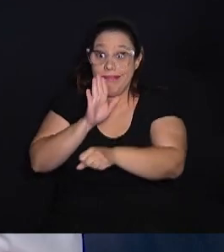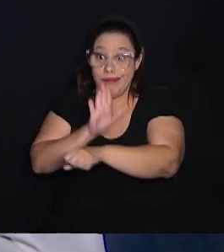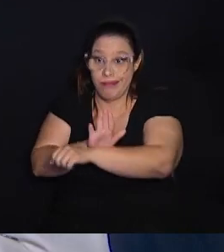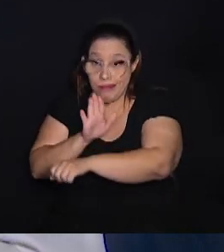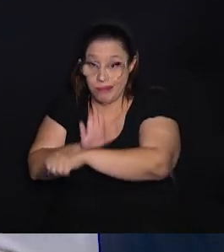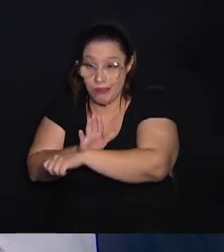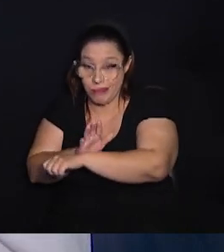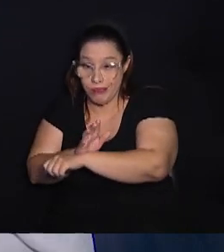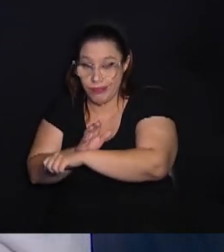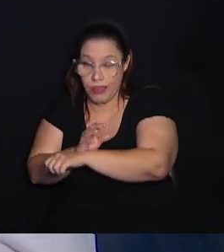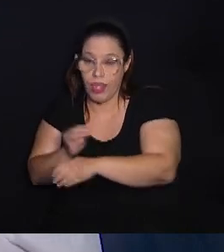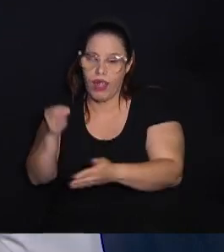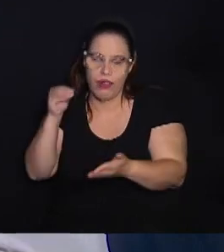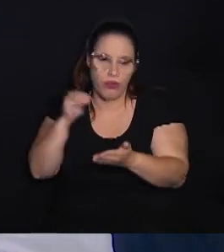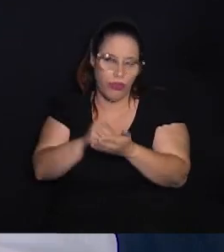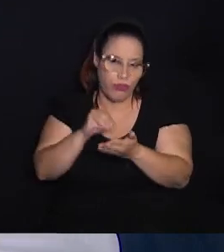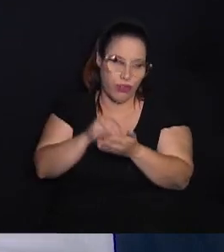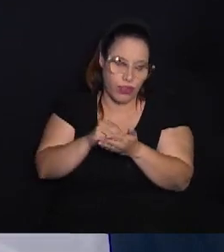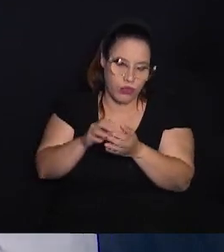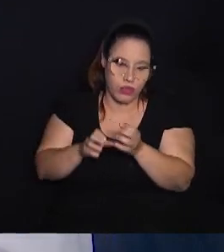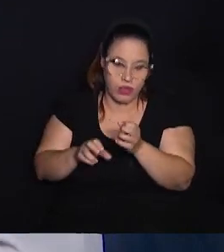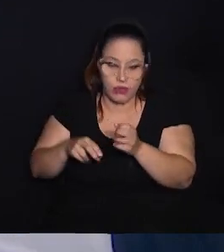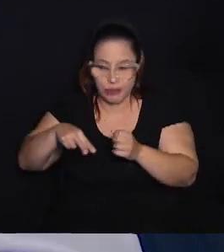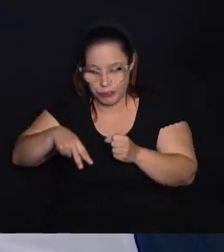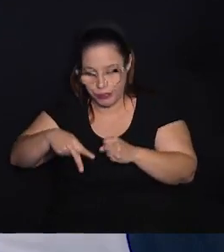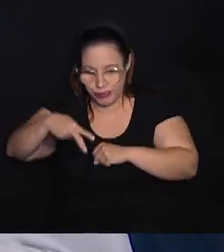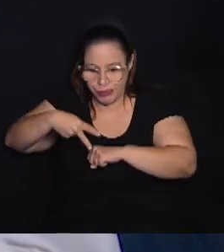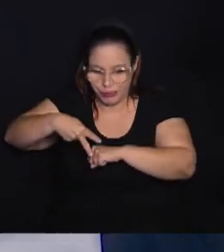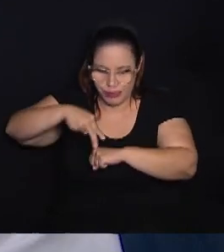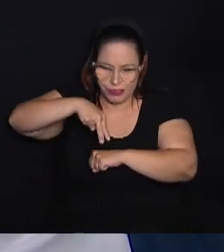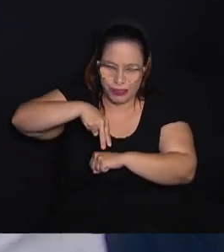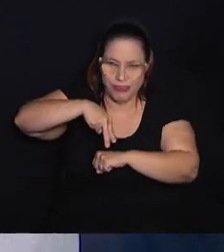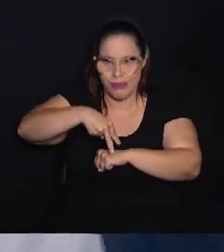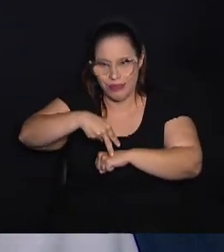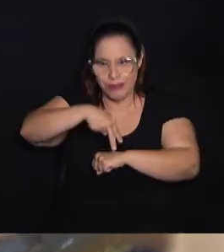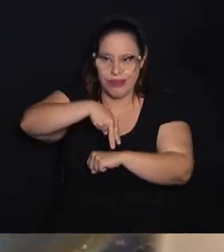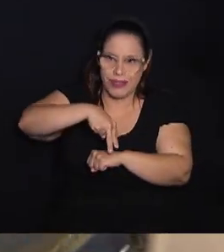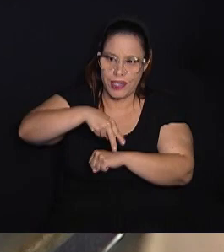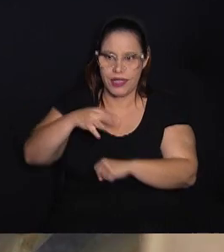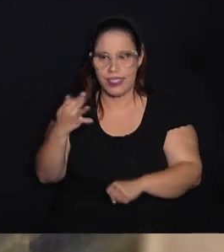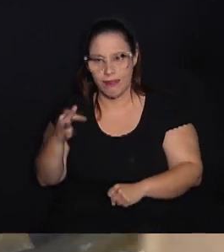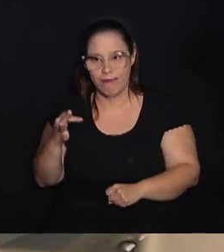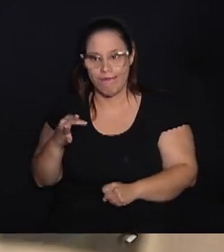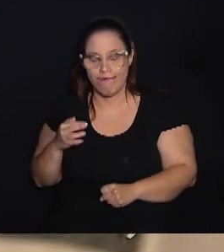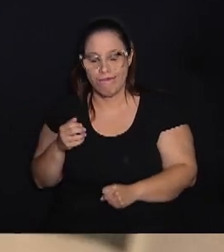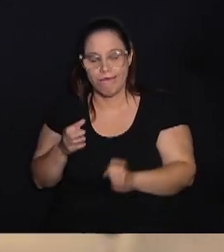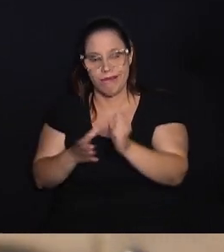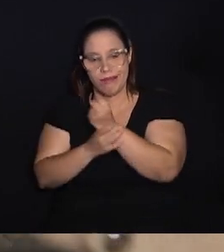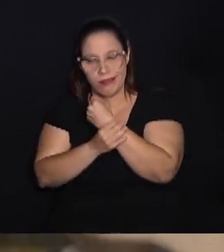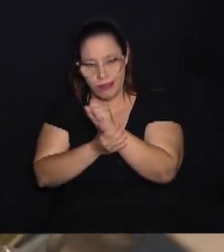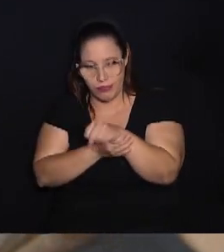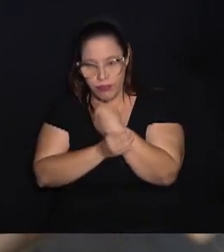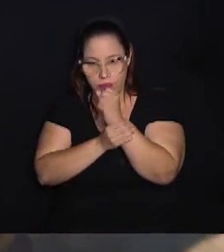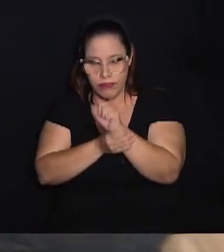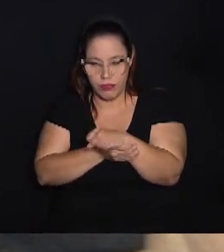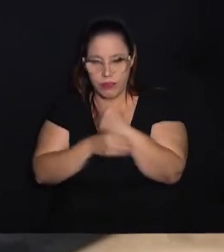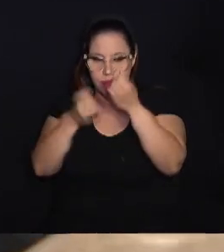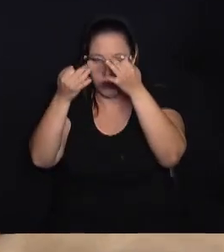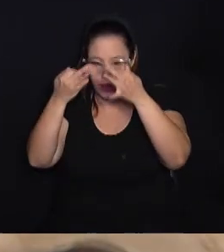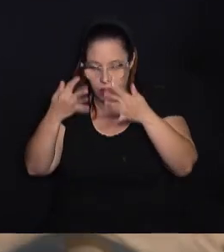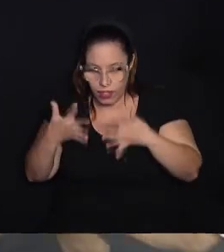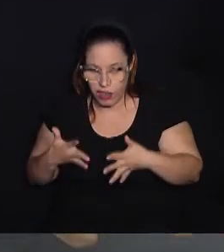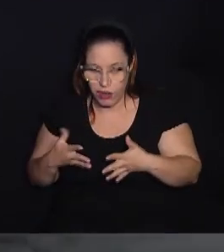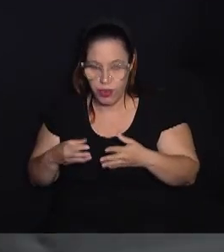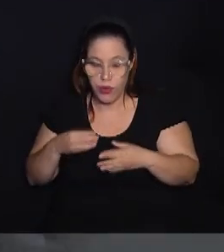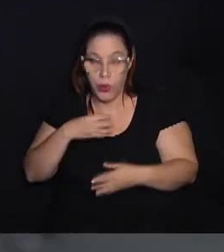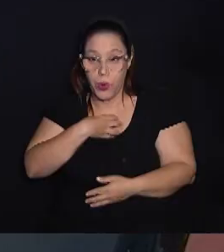para o imobilismo e a falta de mobilidade vai contribuir para que você tenha dor e desconforto. O fisioterapeuta esclarece que existem medidas